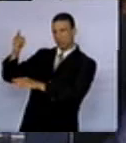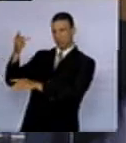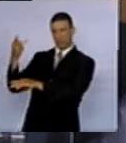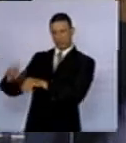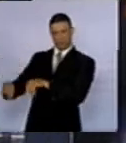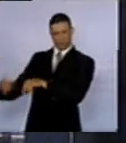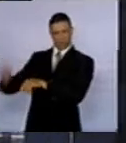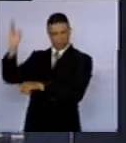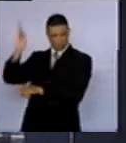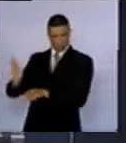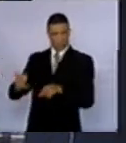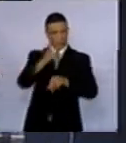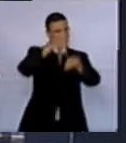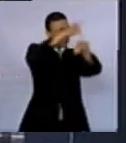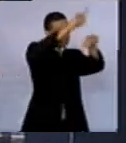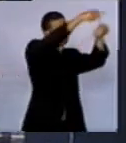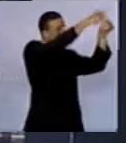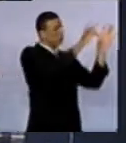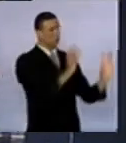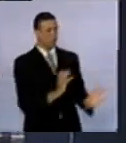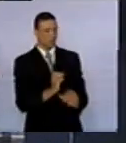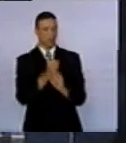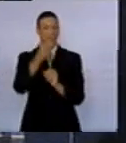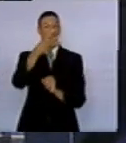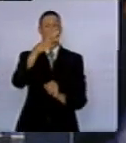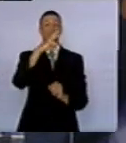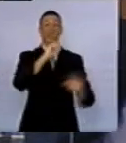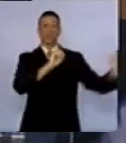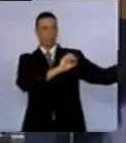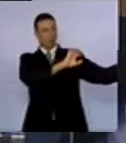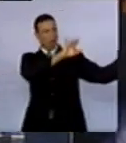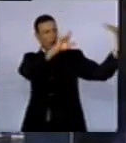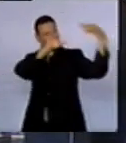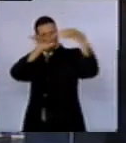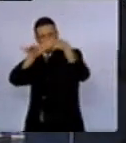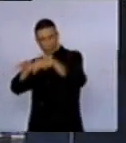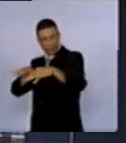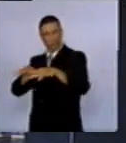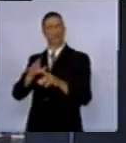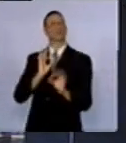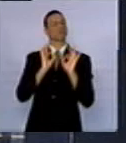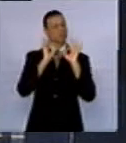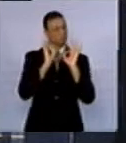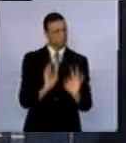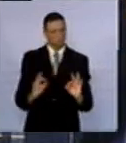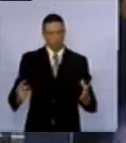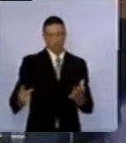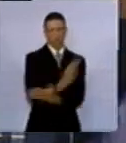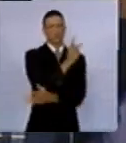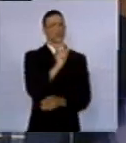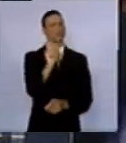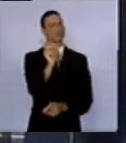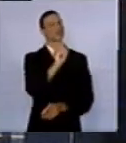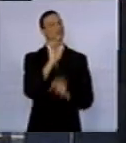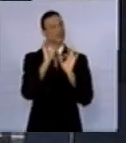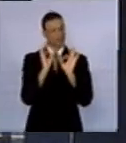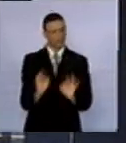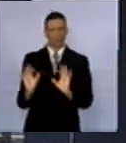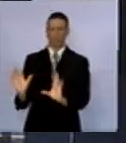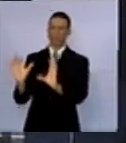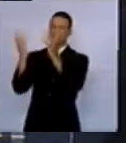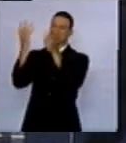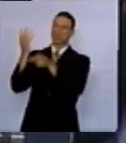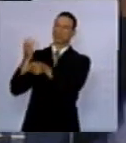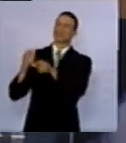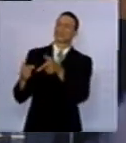com representantes de 30 países. Podemos afirmar, sem medo de errar, que o sucesso do evento, seus resultados,